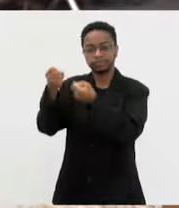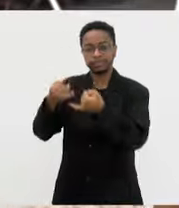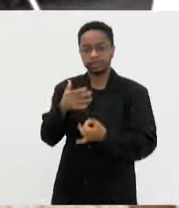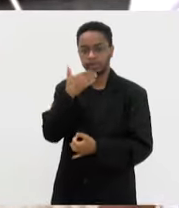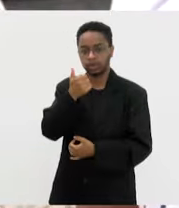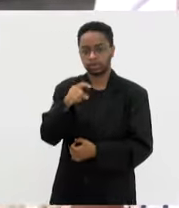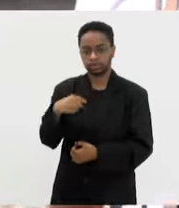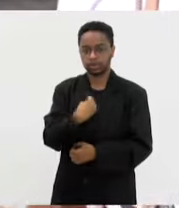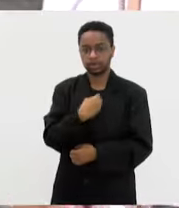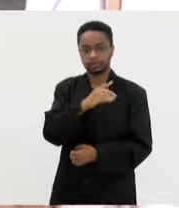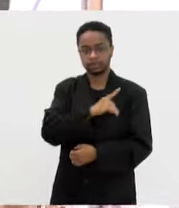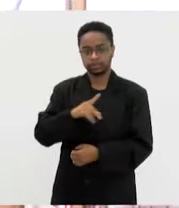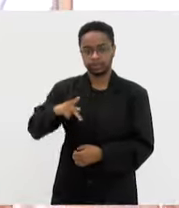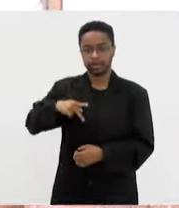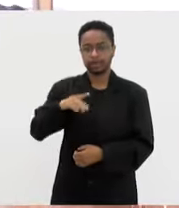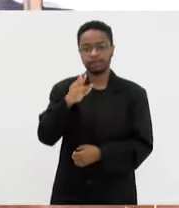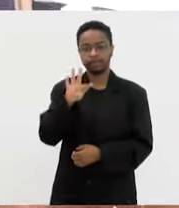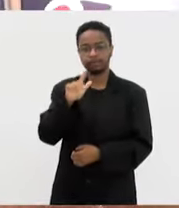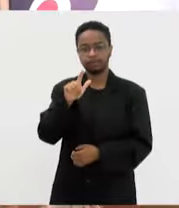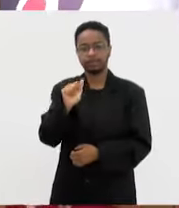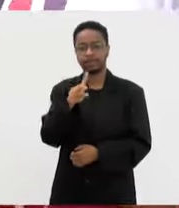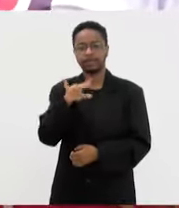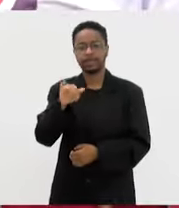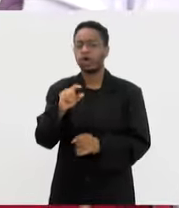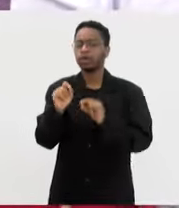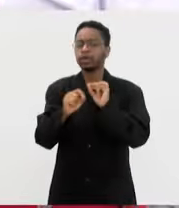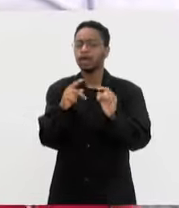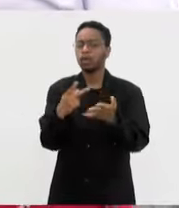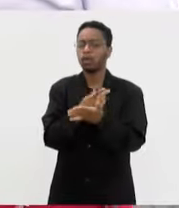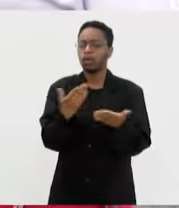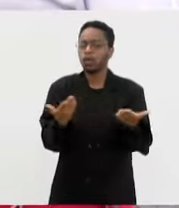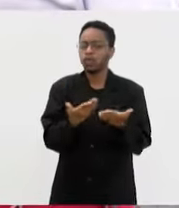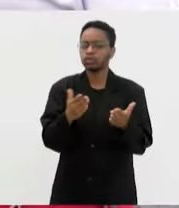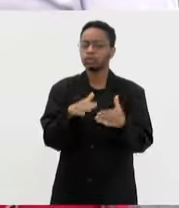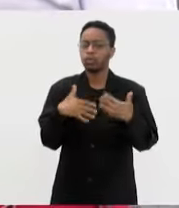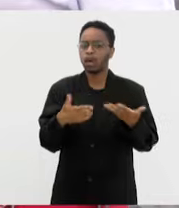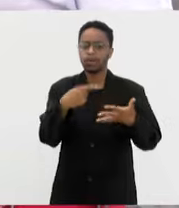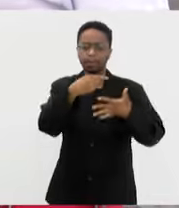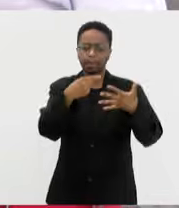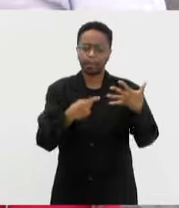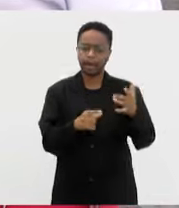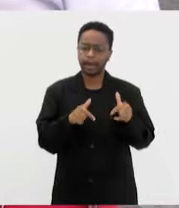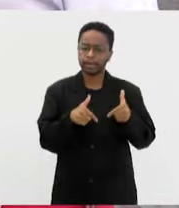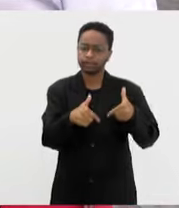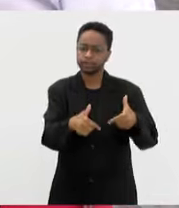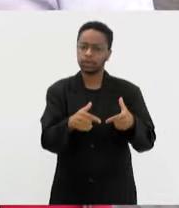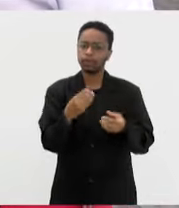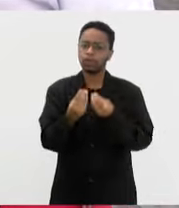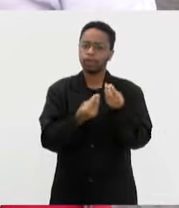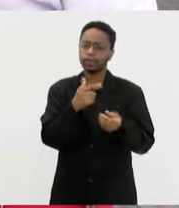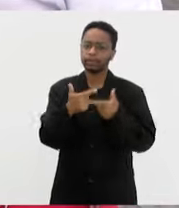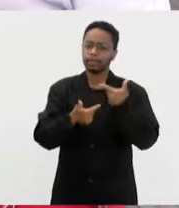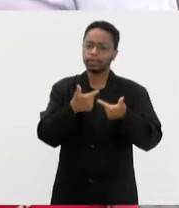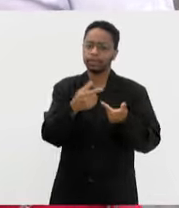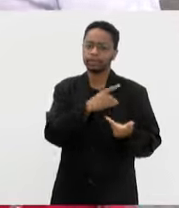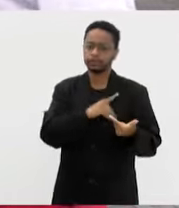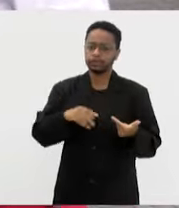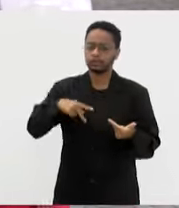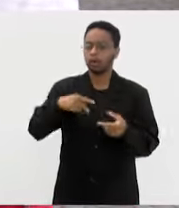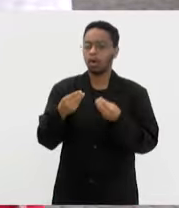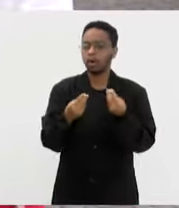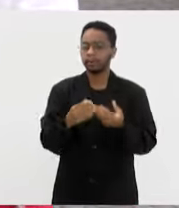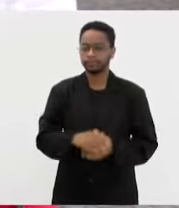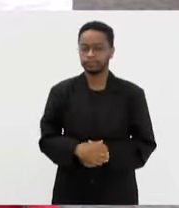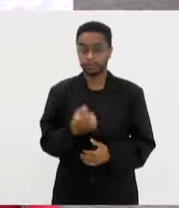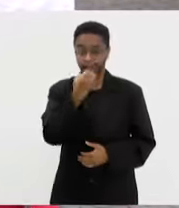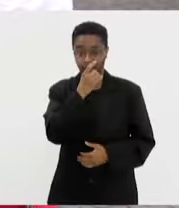Defensora Pública Flávia Nascimento. Quais são as atividades que estão sendo oferecidas aqui? Qual o trabalho da Defensoria e a iniciativa desse evento? Bom